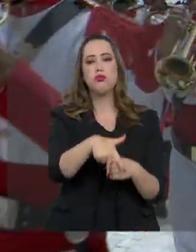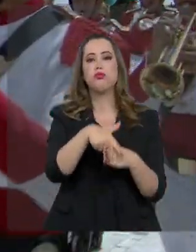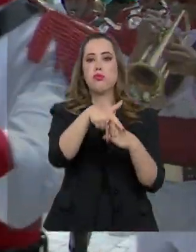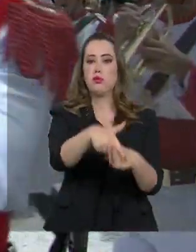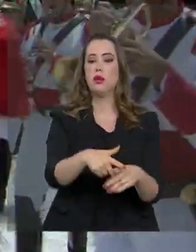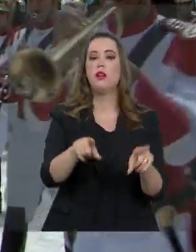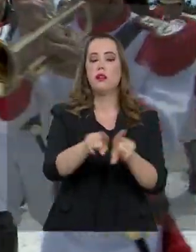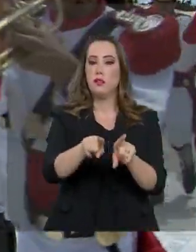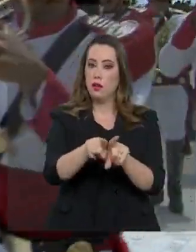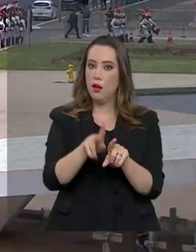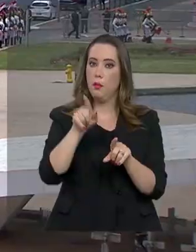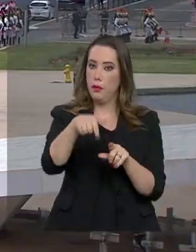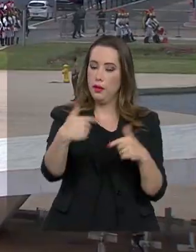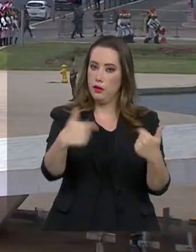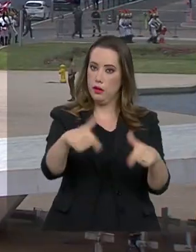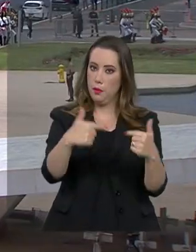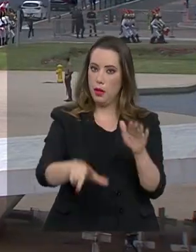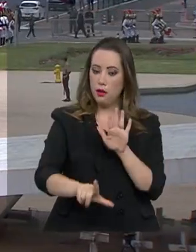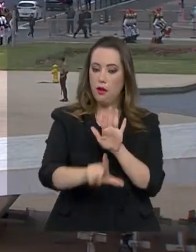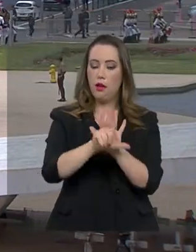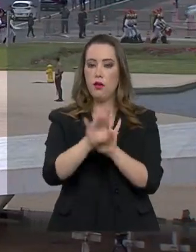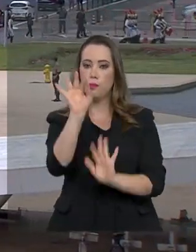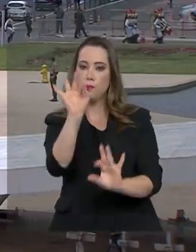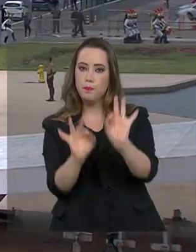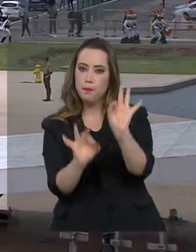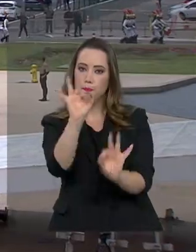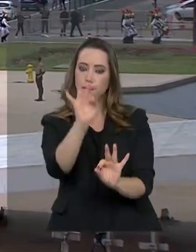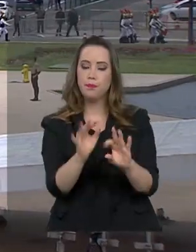missões de garantia da lei e da ordem.